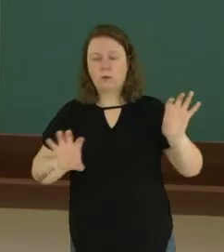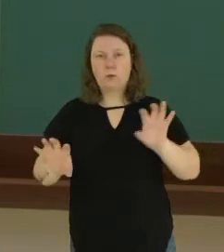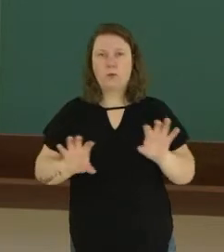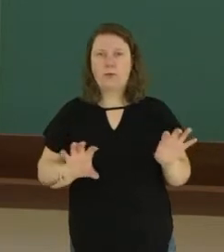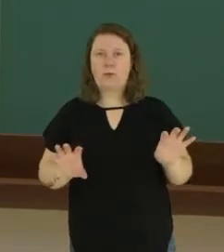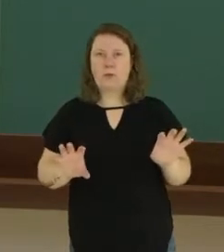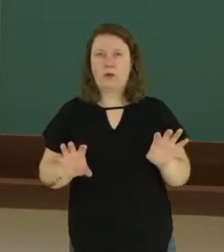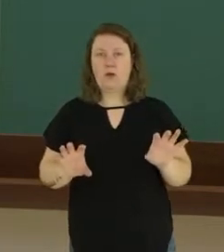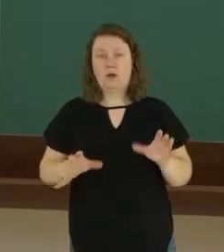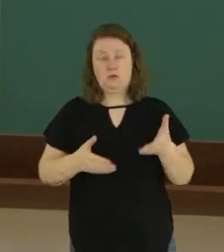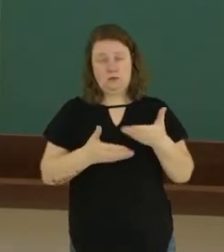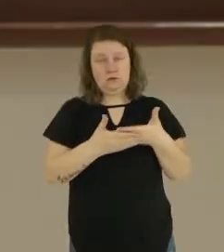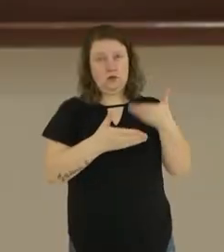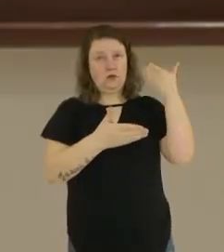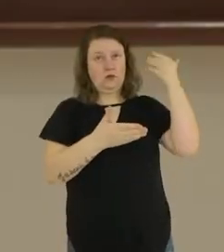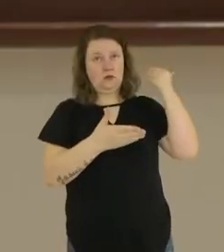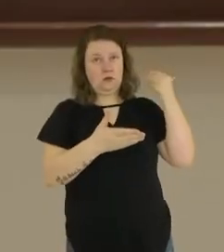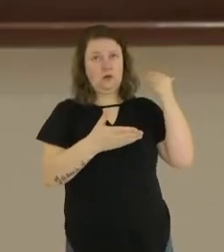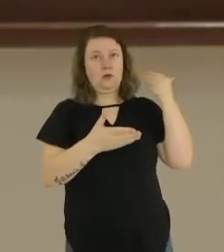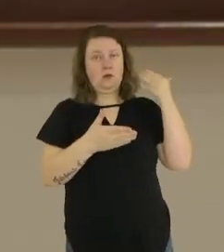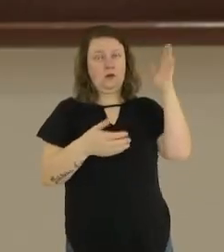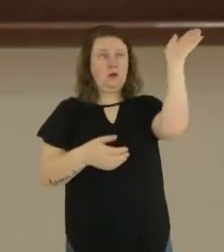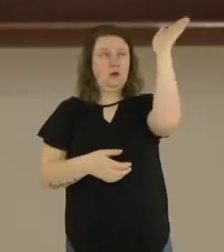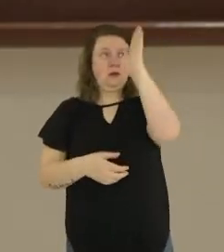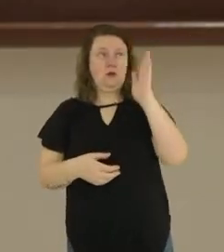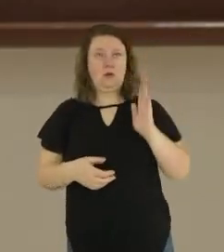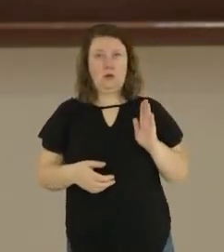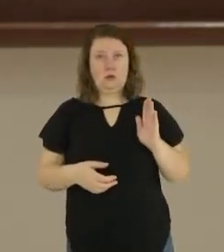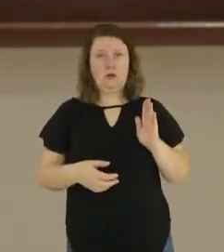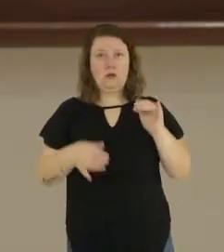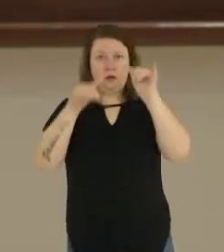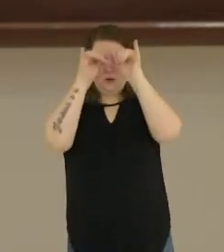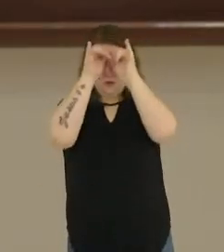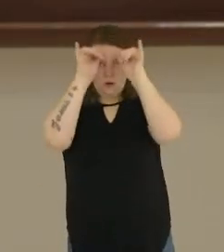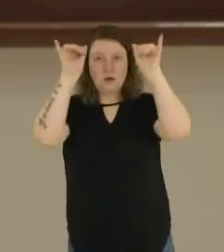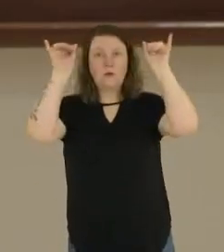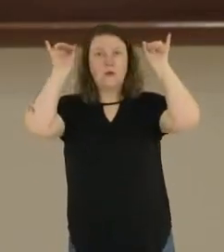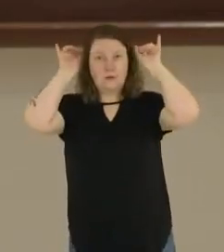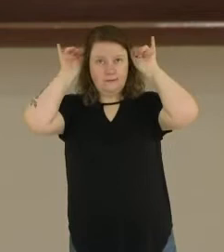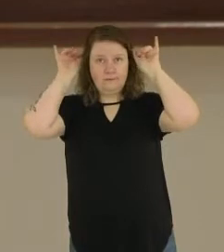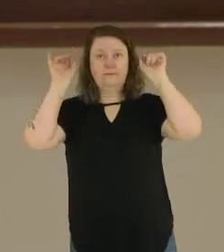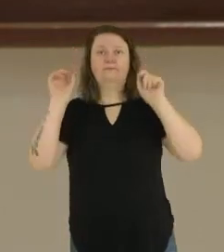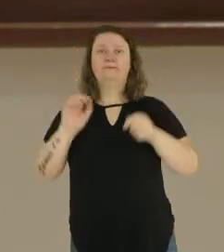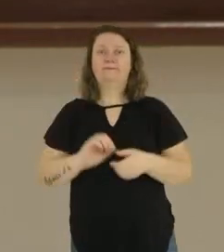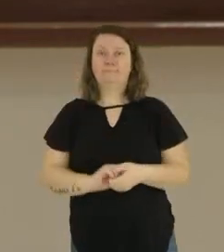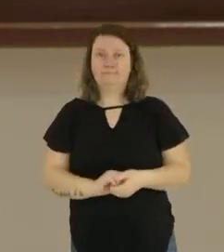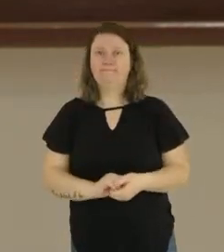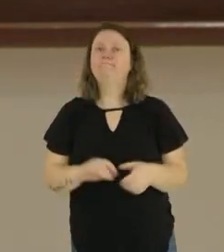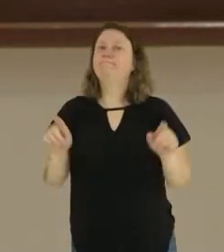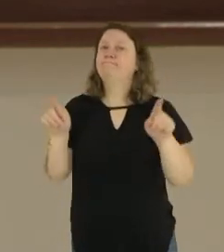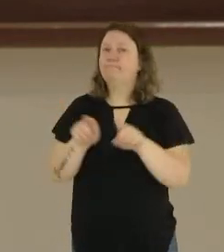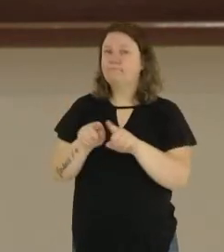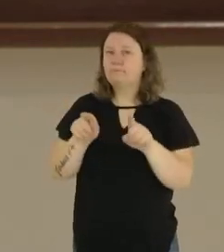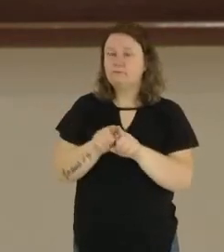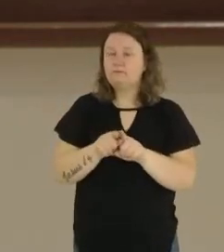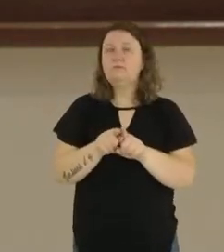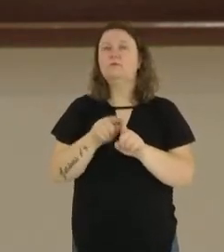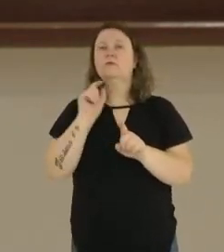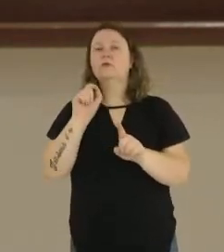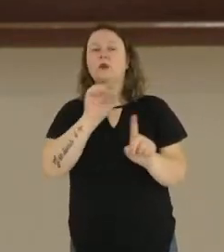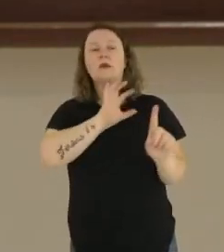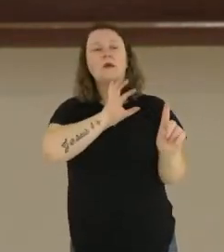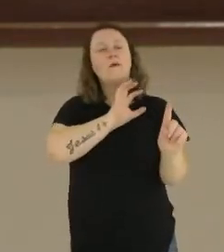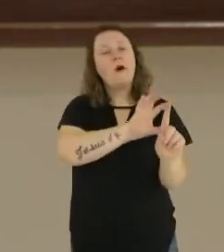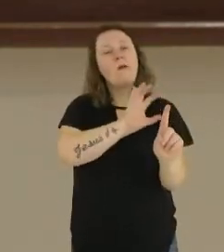Brasil Império. Olha só, né? Como a formação das colônias de imigrantes influenciaram o